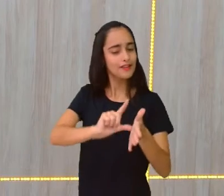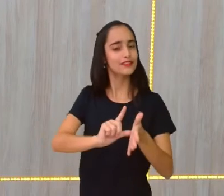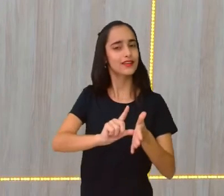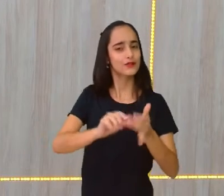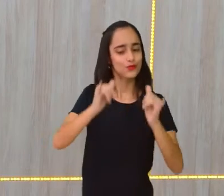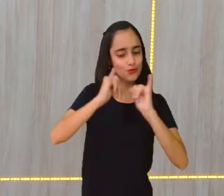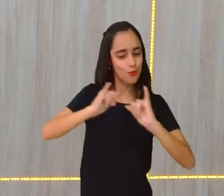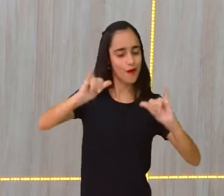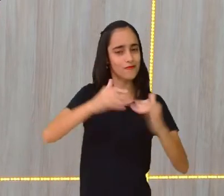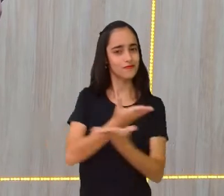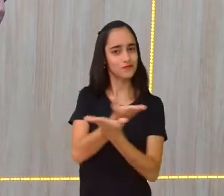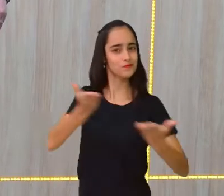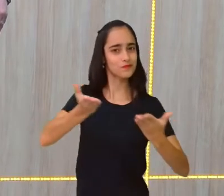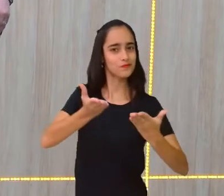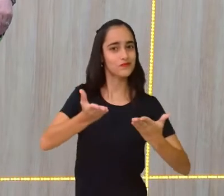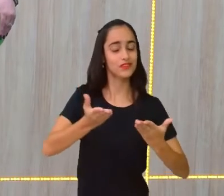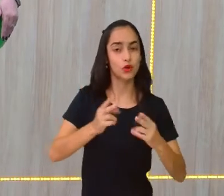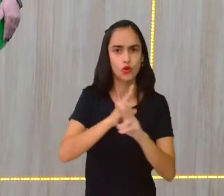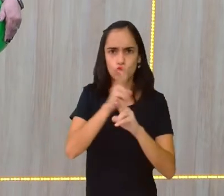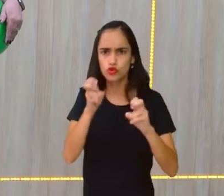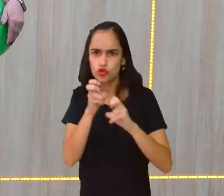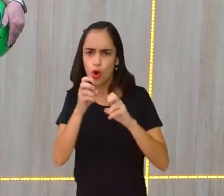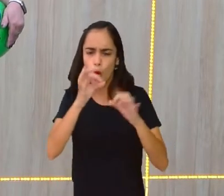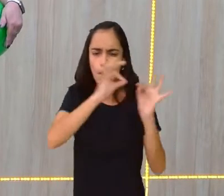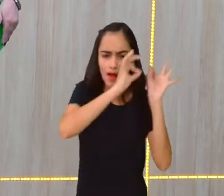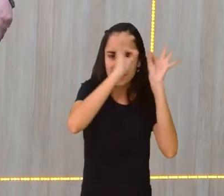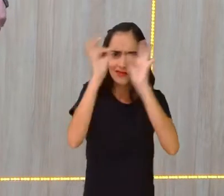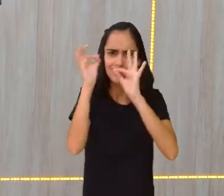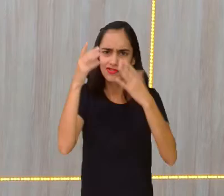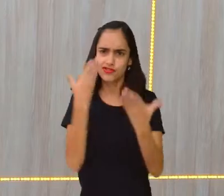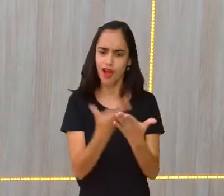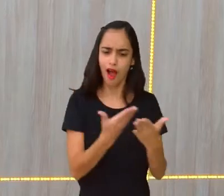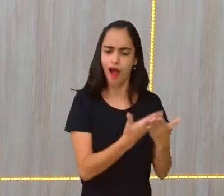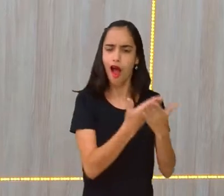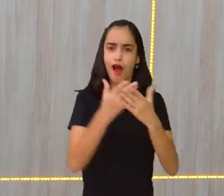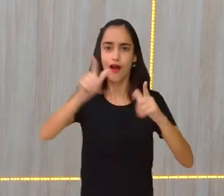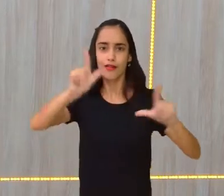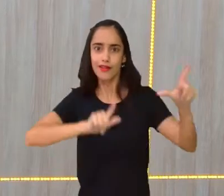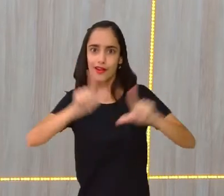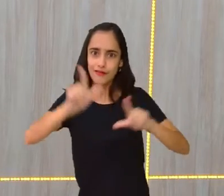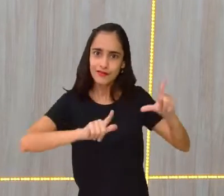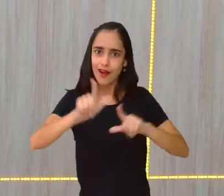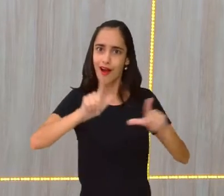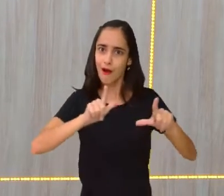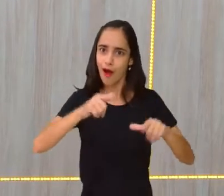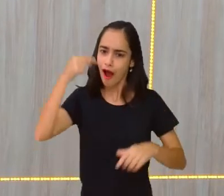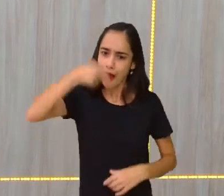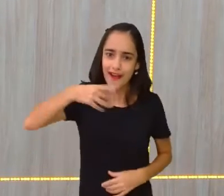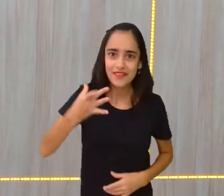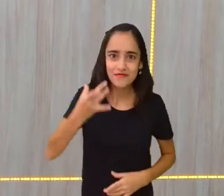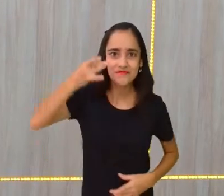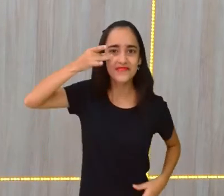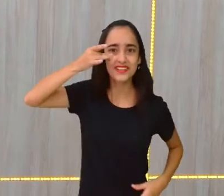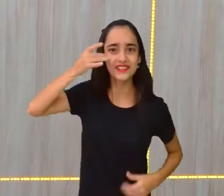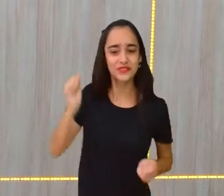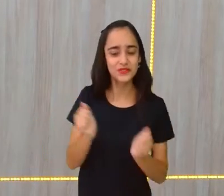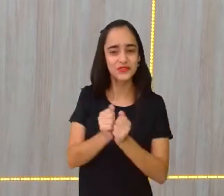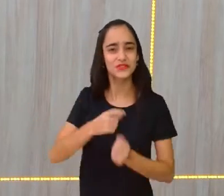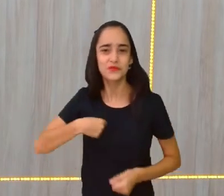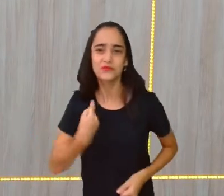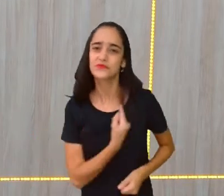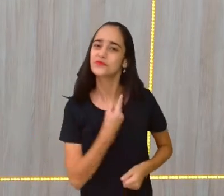assistir a nossa aula pela TV, assistir a nossa aula também em tempo real, conversando conosco, através aí, pessoal,